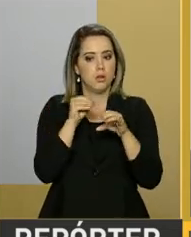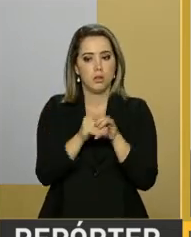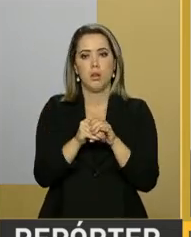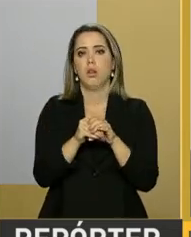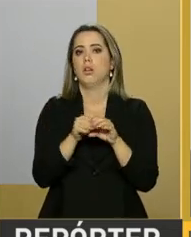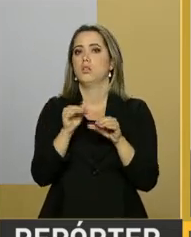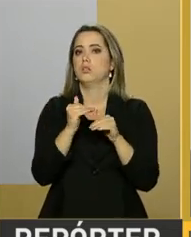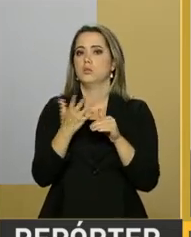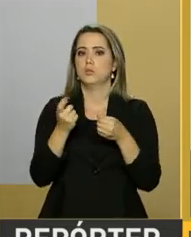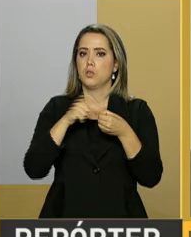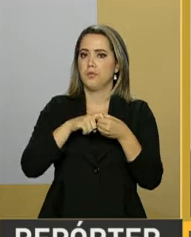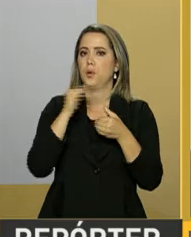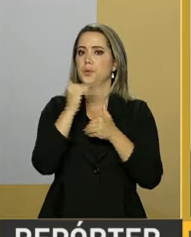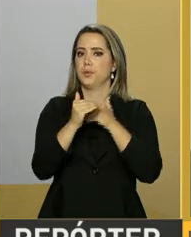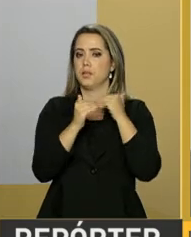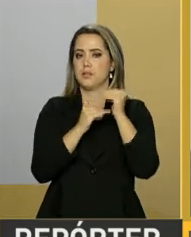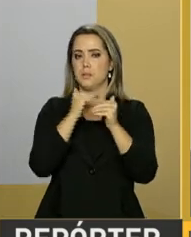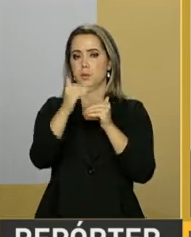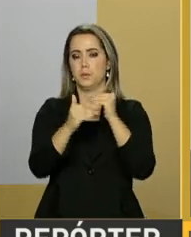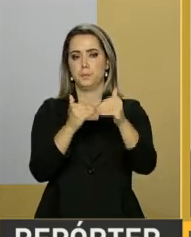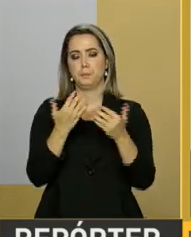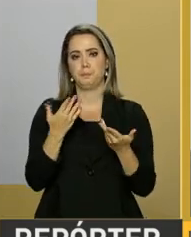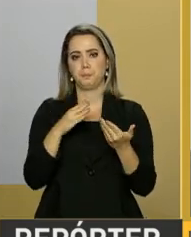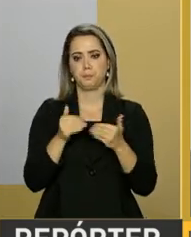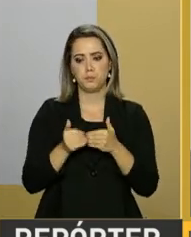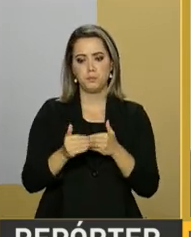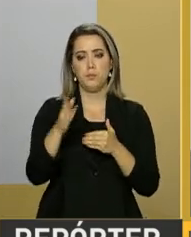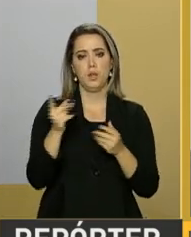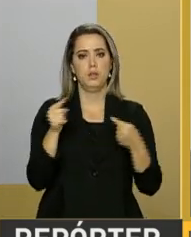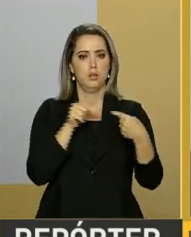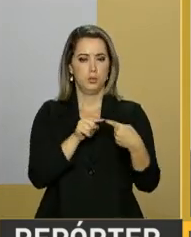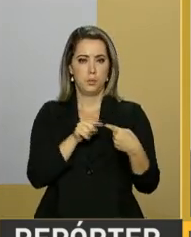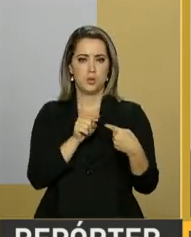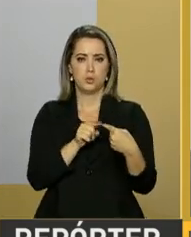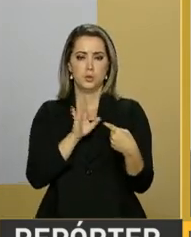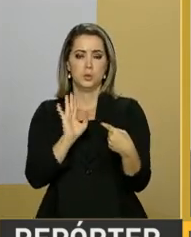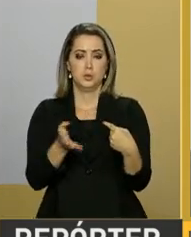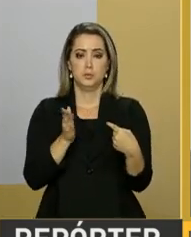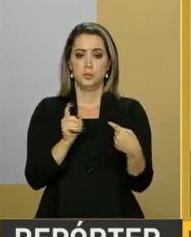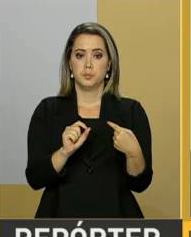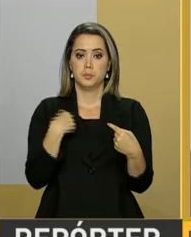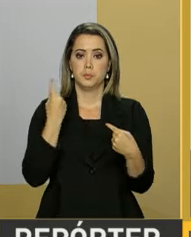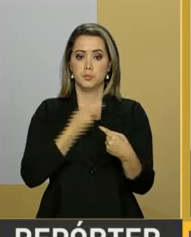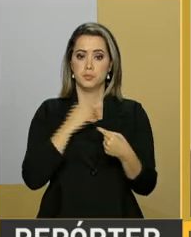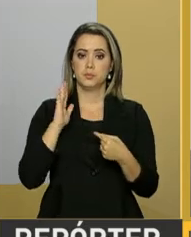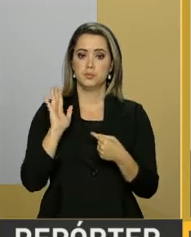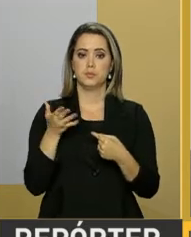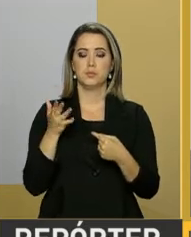numa trajetória de retomada de crescimento dentro da mesma linha que